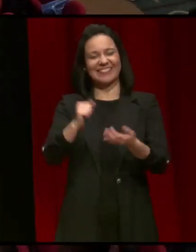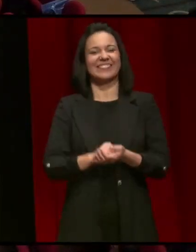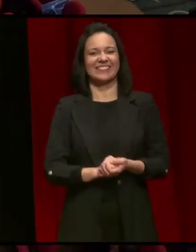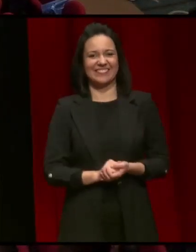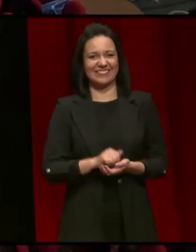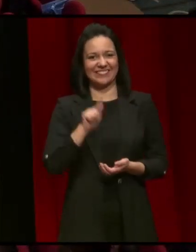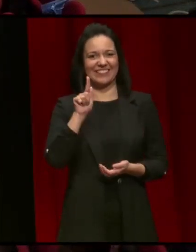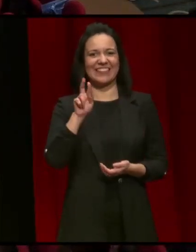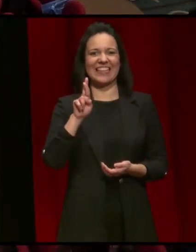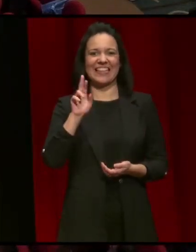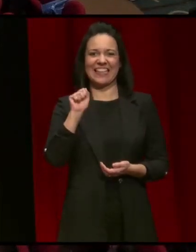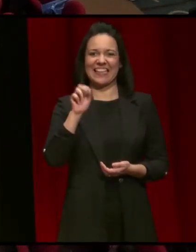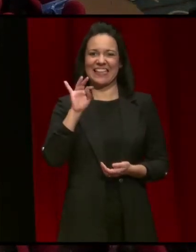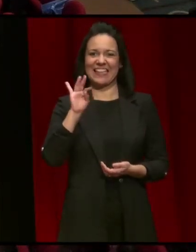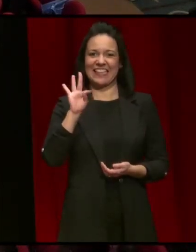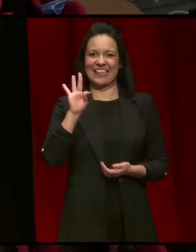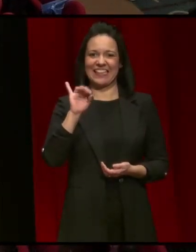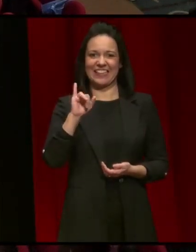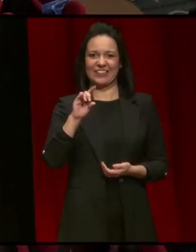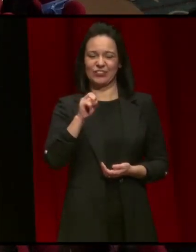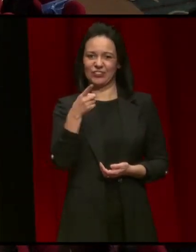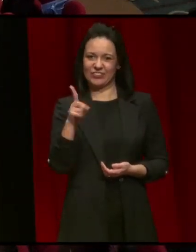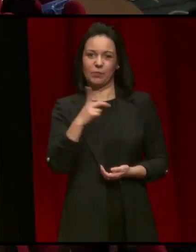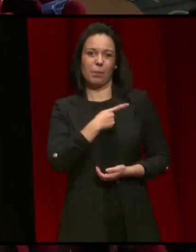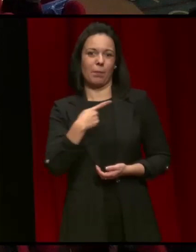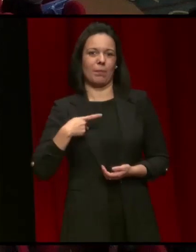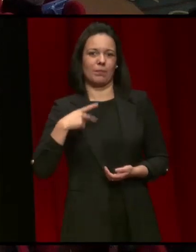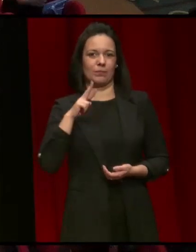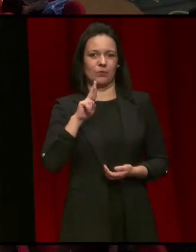Gratidão. Gratidão. Olha quem está ali, Ricardo, pastor Ricardo.